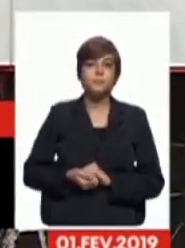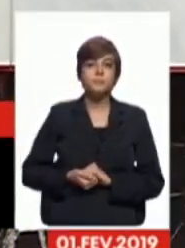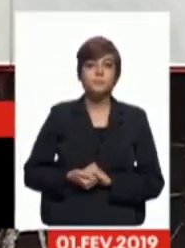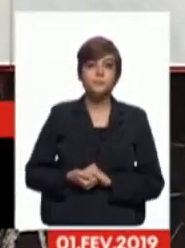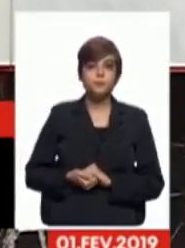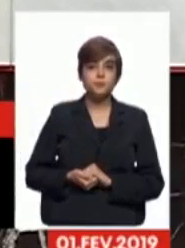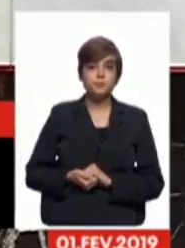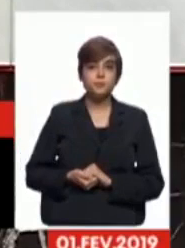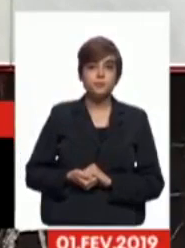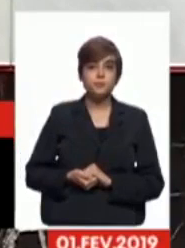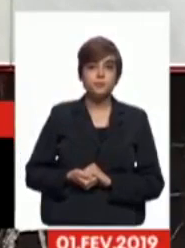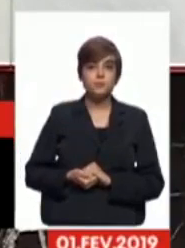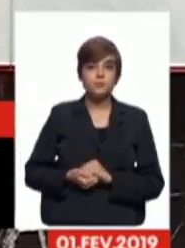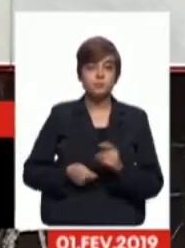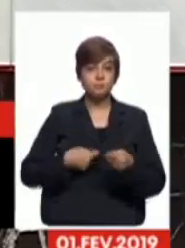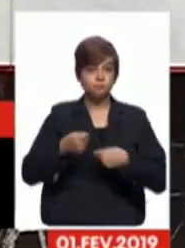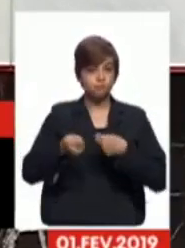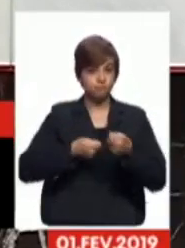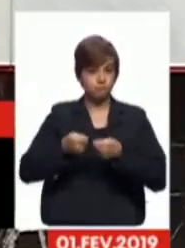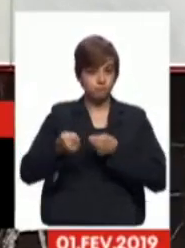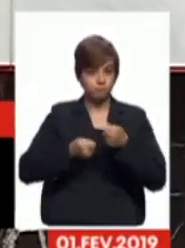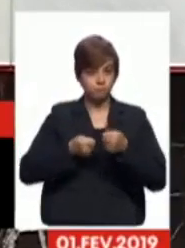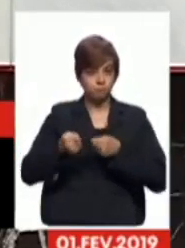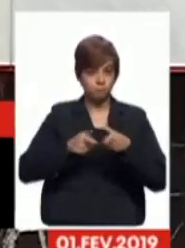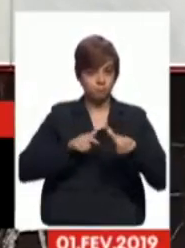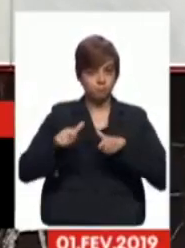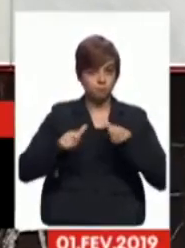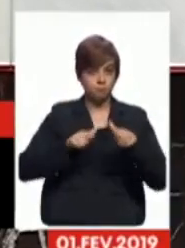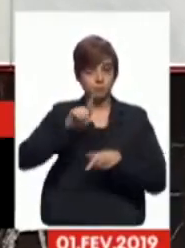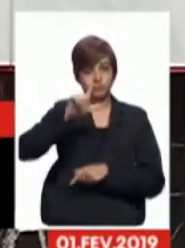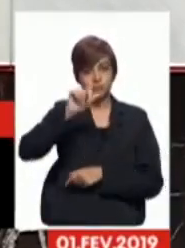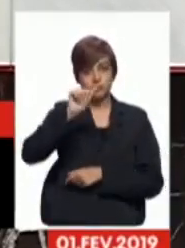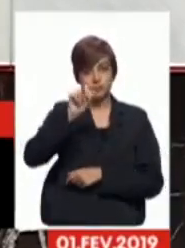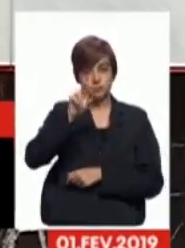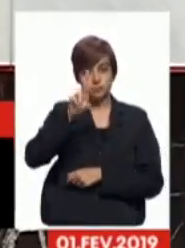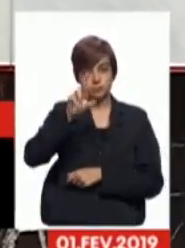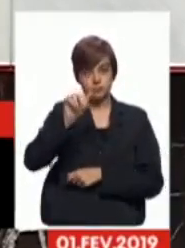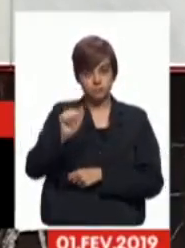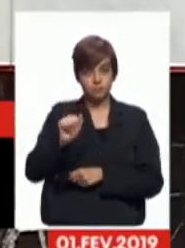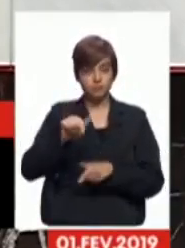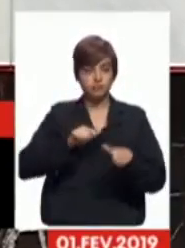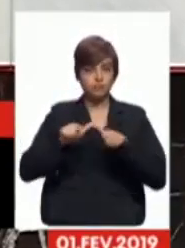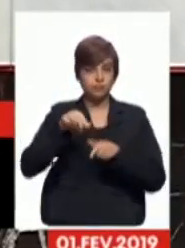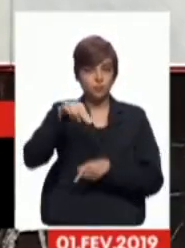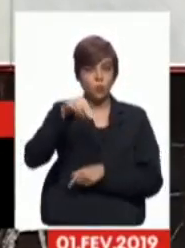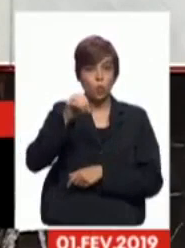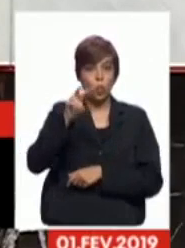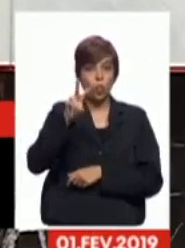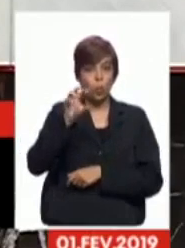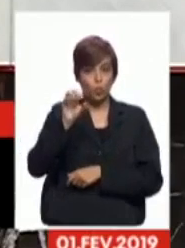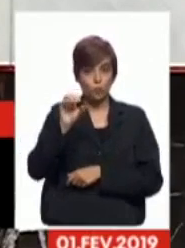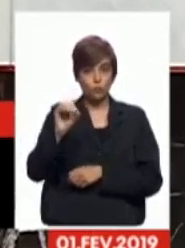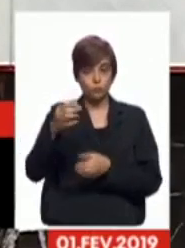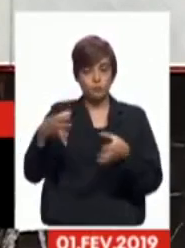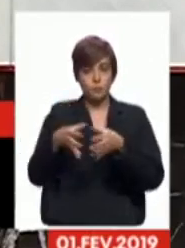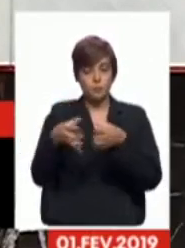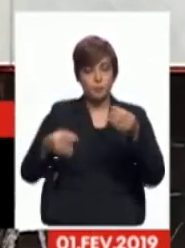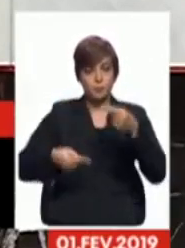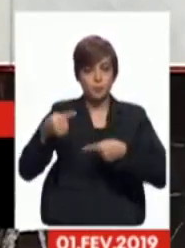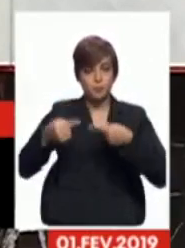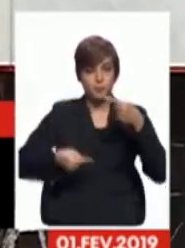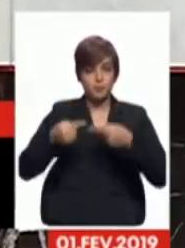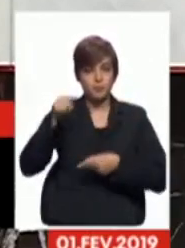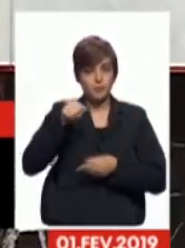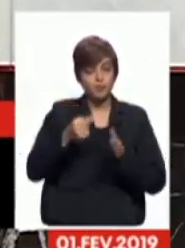A economista Laura Serrano foi uma das deputadas eleitas pelo Leandro Partido Novo do governador Romeu Zema. Exercerá seu